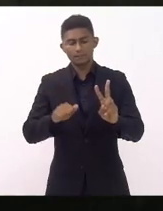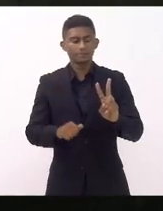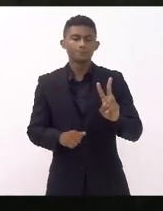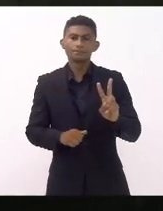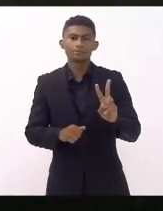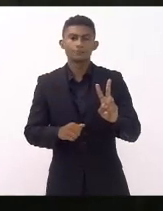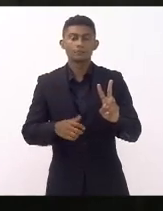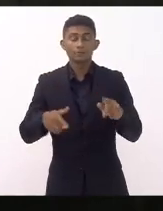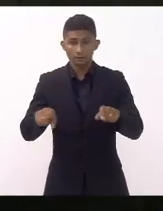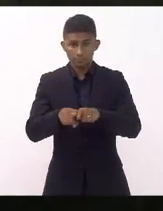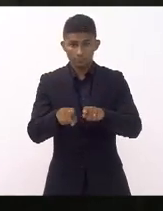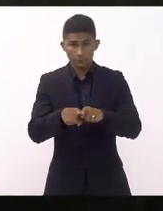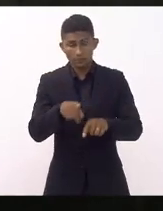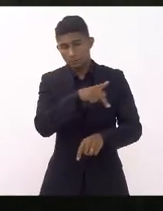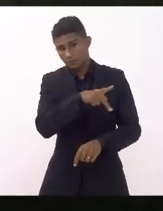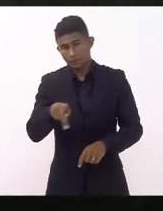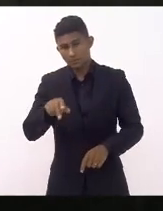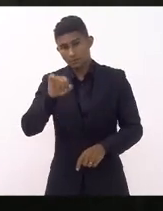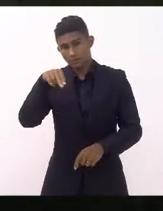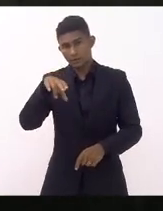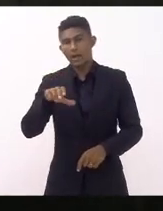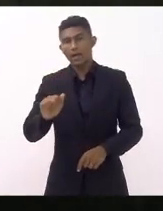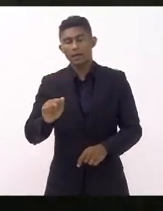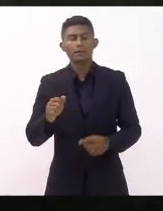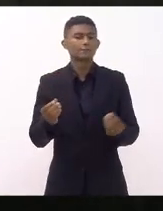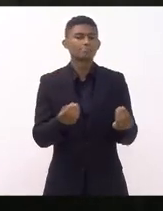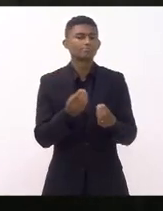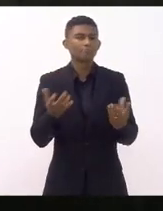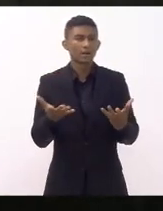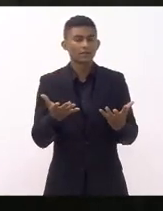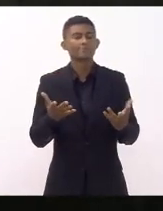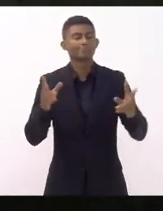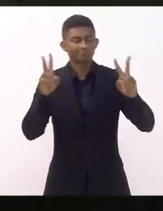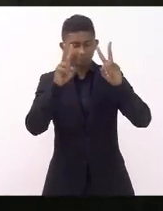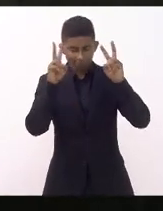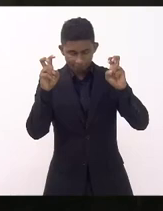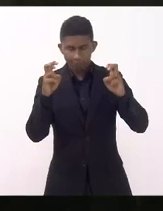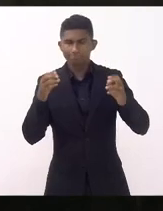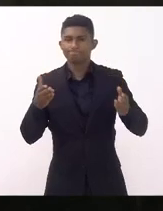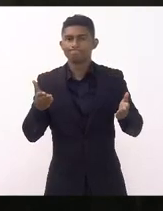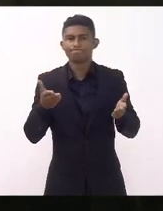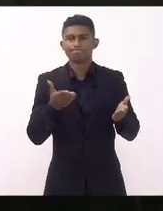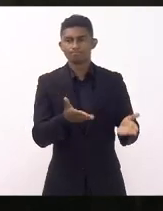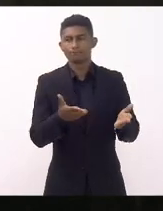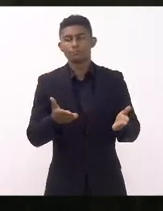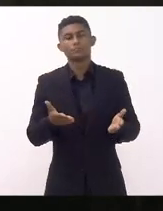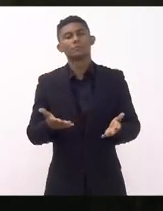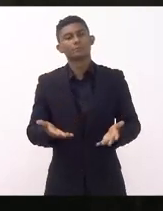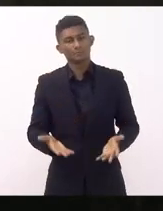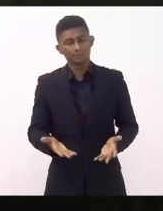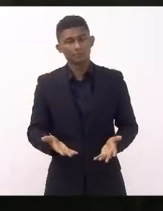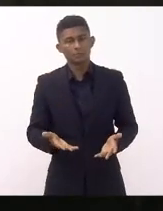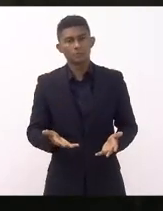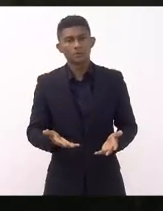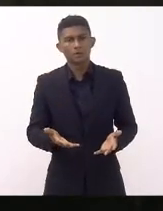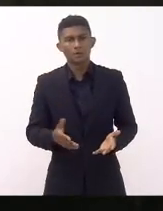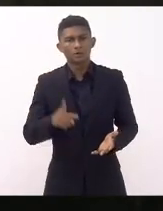juntamente com o presidente do INEA, para tratar justamente de um importante tema que fala